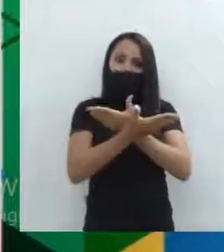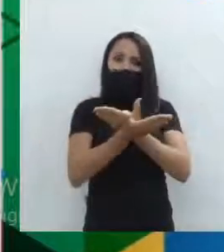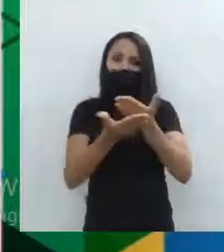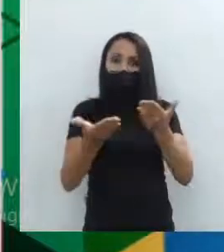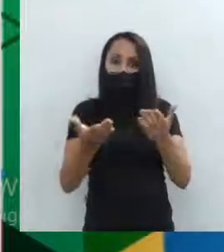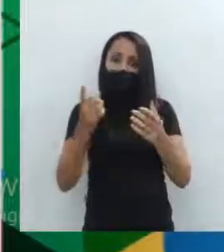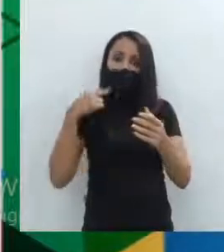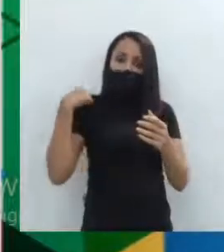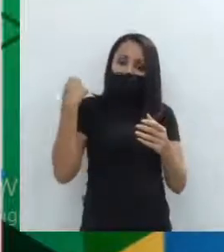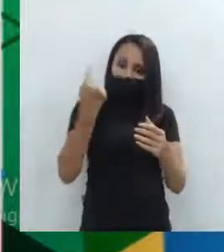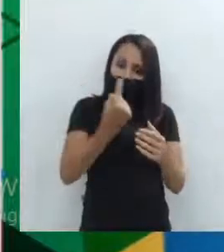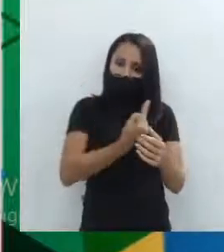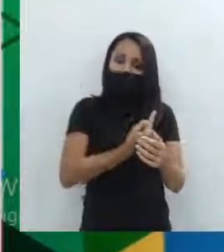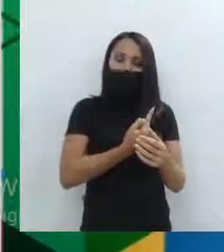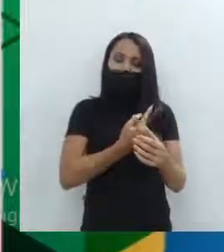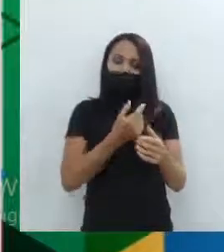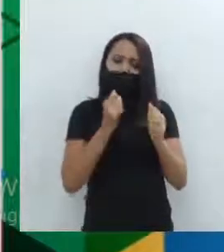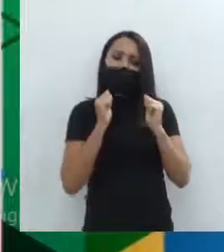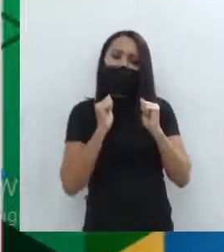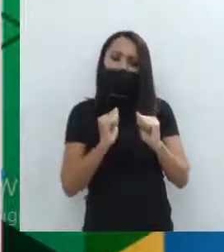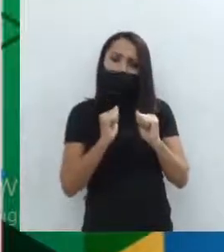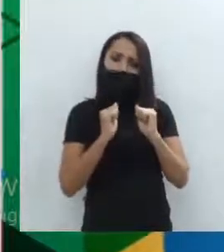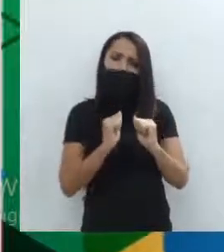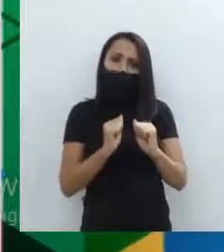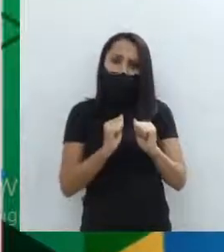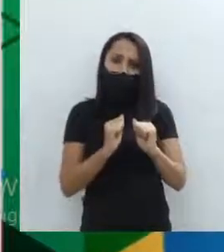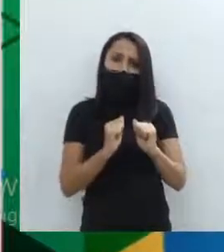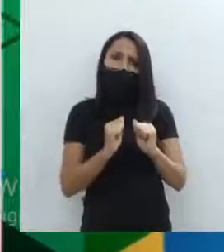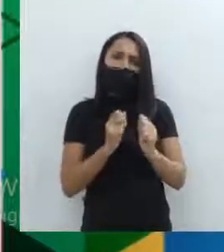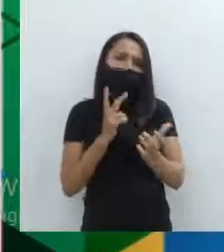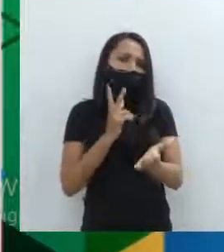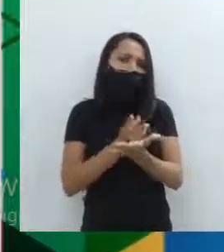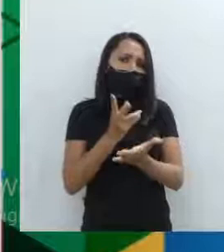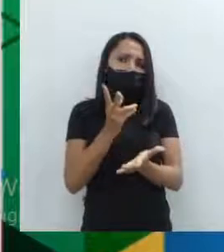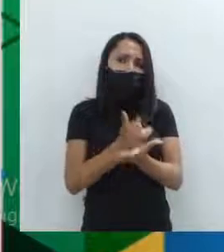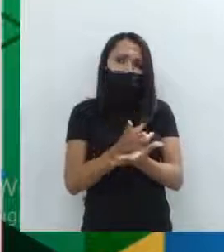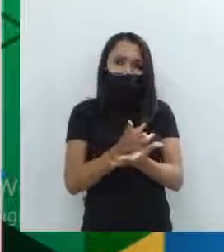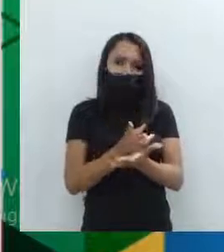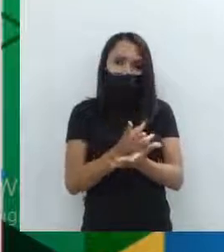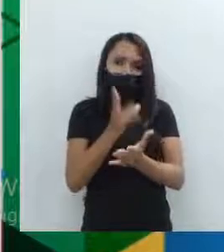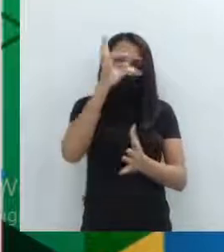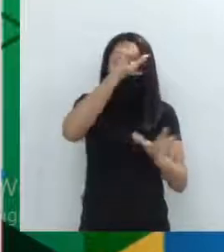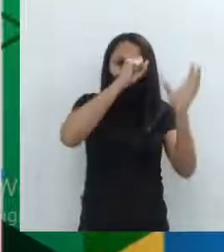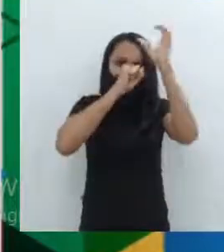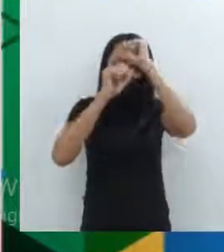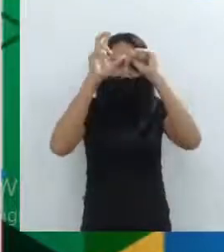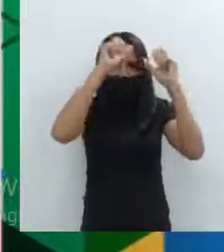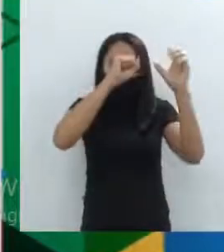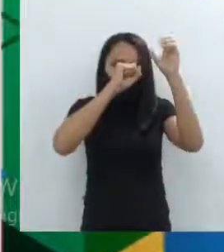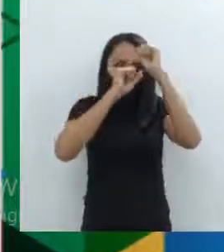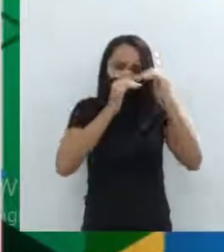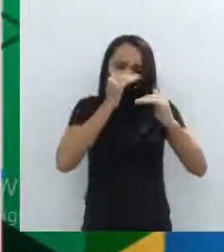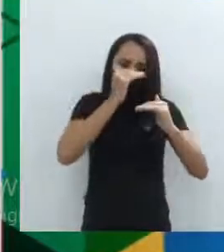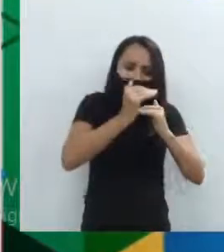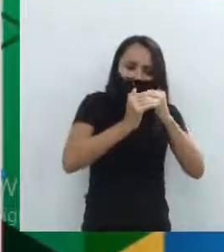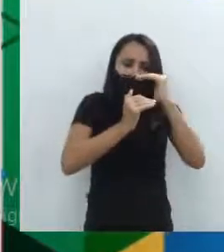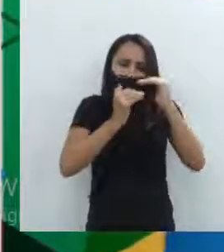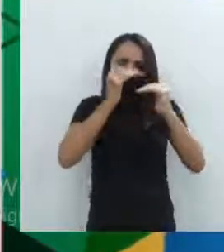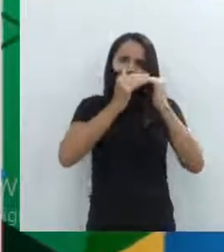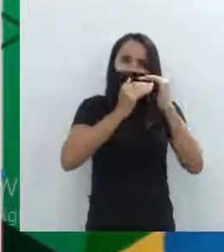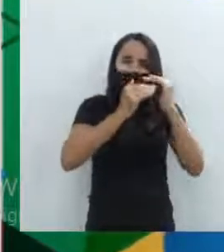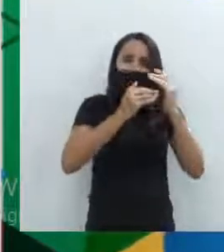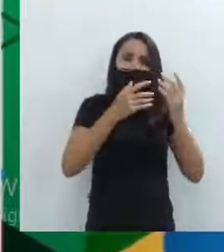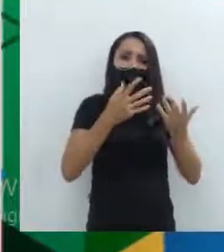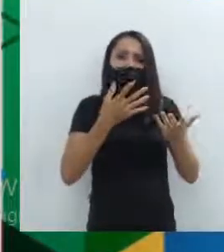que nós podemos sempre conhecer um pouco mais. Que o conhecimento não é algo